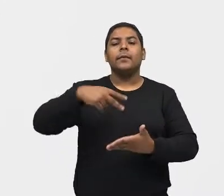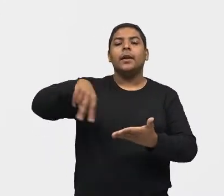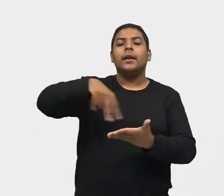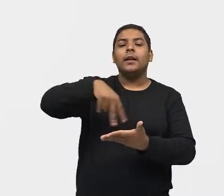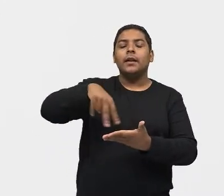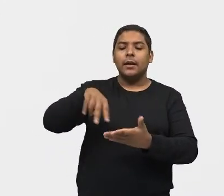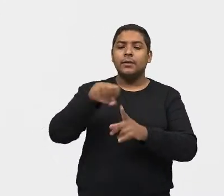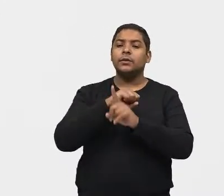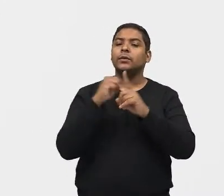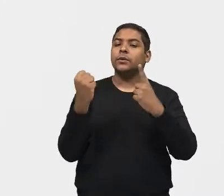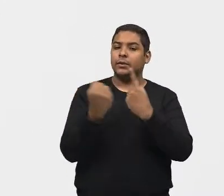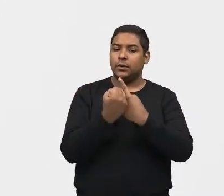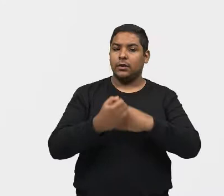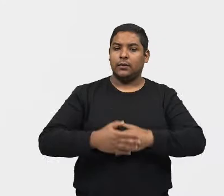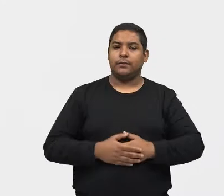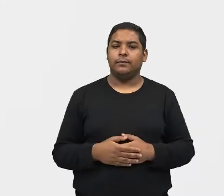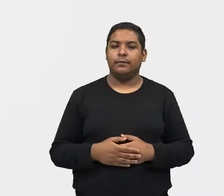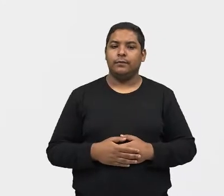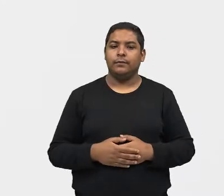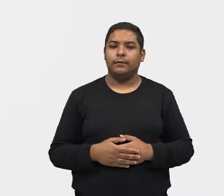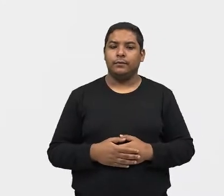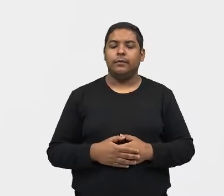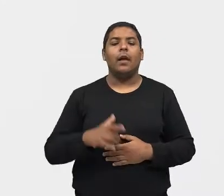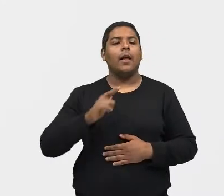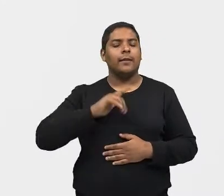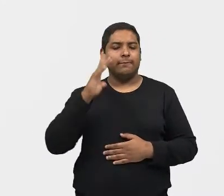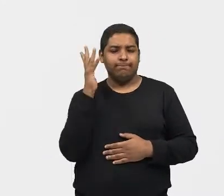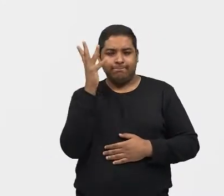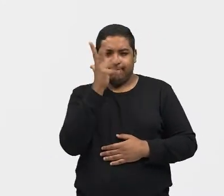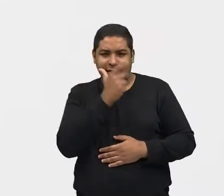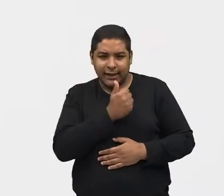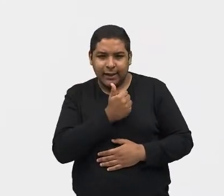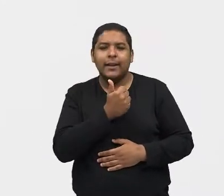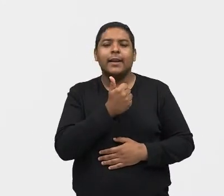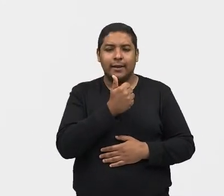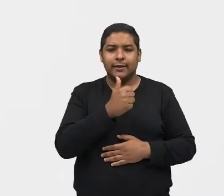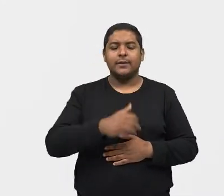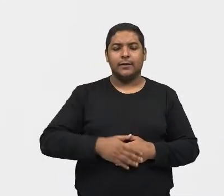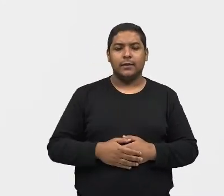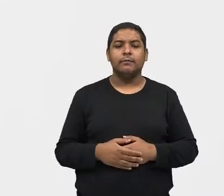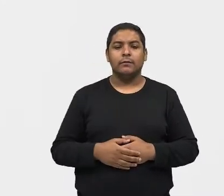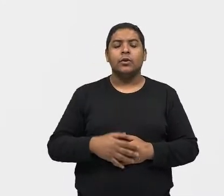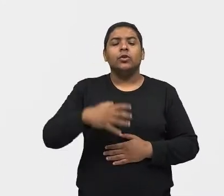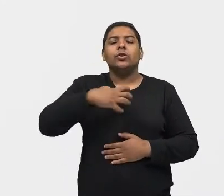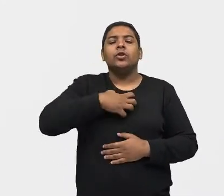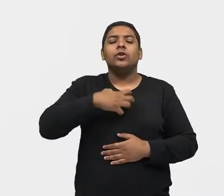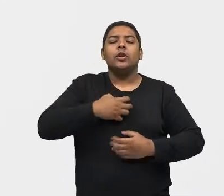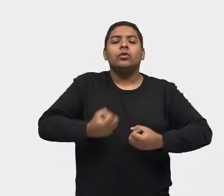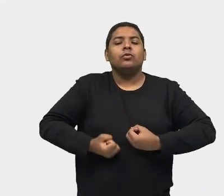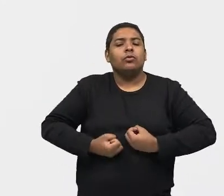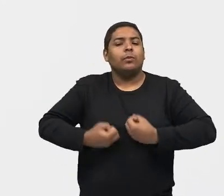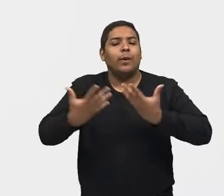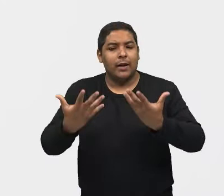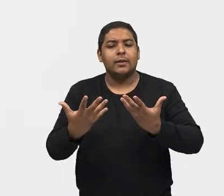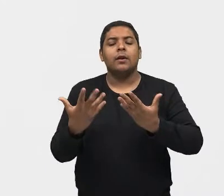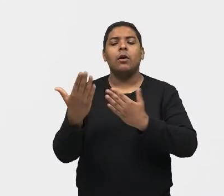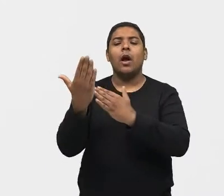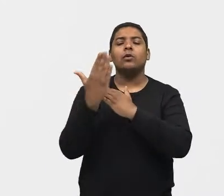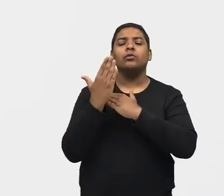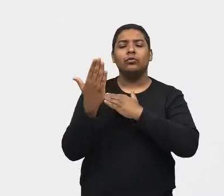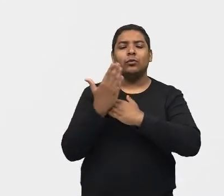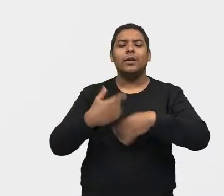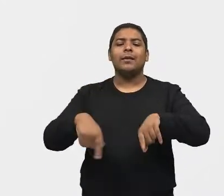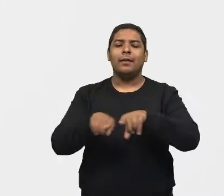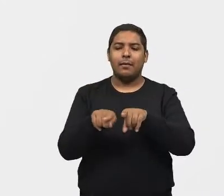uma dança social. Apesar de beleza, estética, essa forma de expressão traz benefícios a